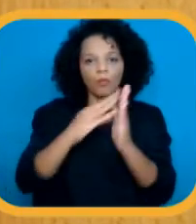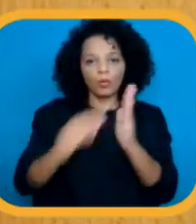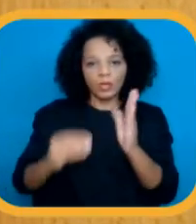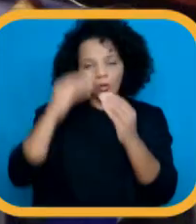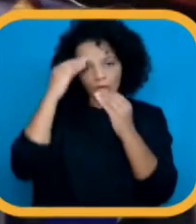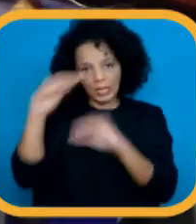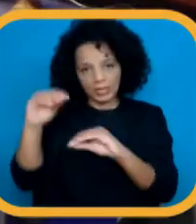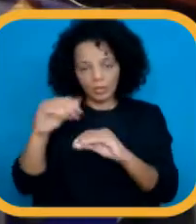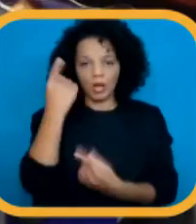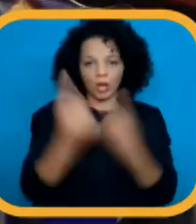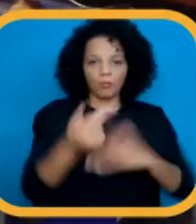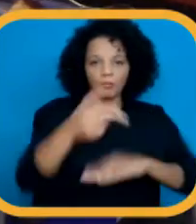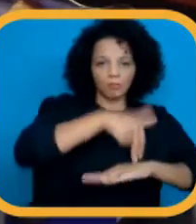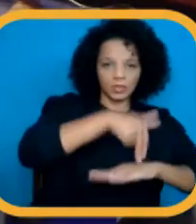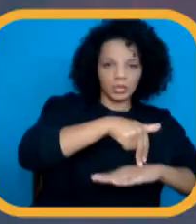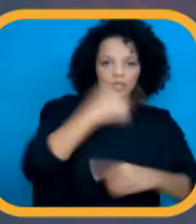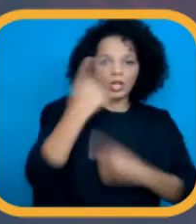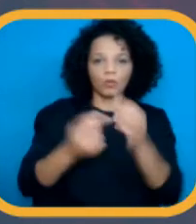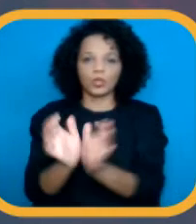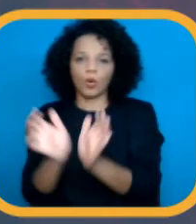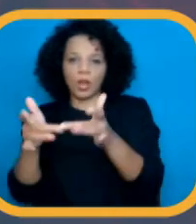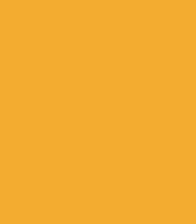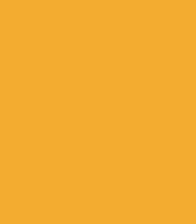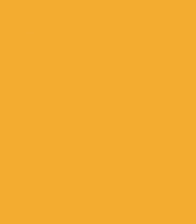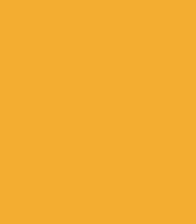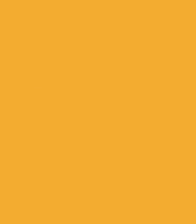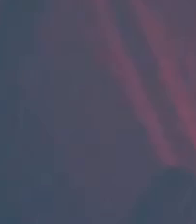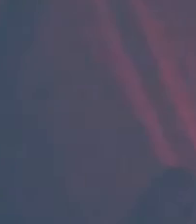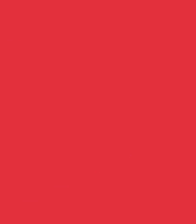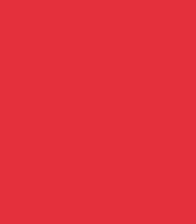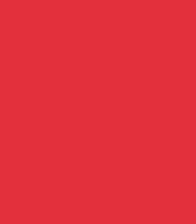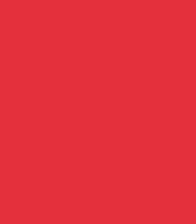começa assim com o novo modelo de ensino. Algumas aulas são presenciais e outras online.